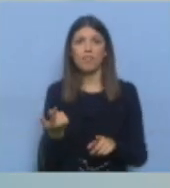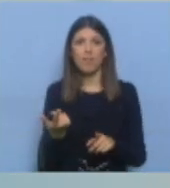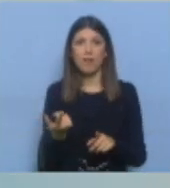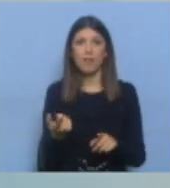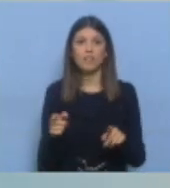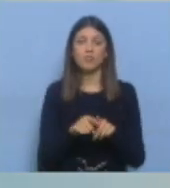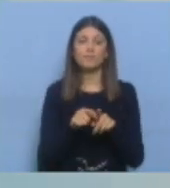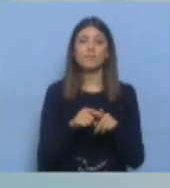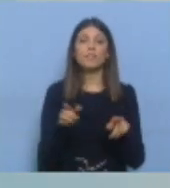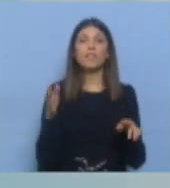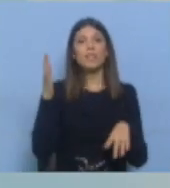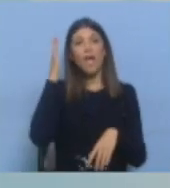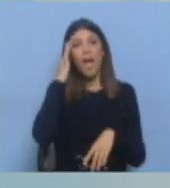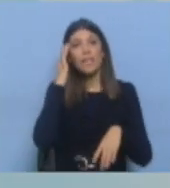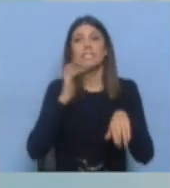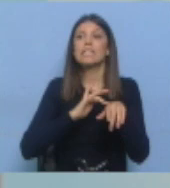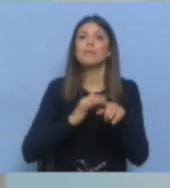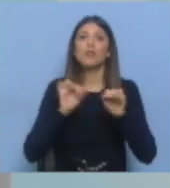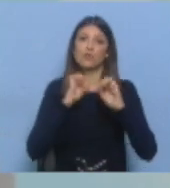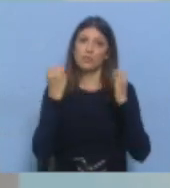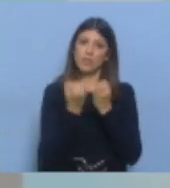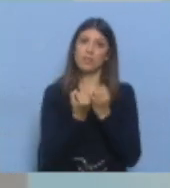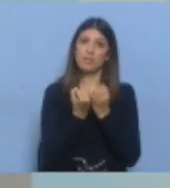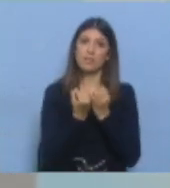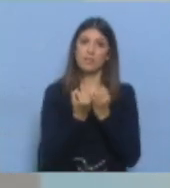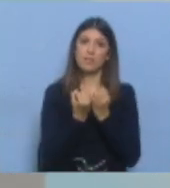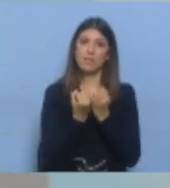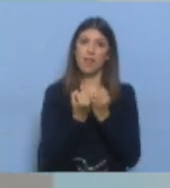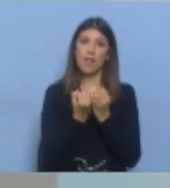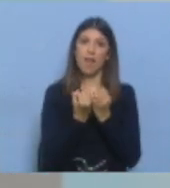esta sensibilidade social, o Papa depois também nos vem a seguir